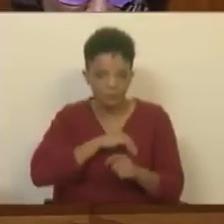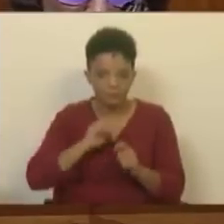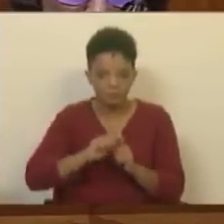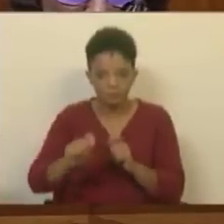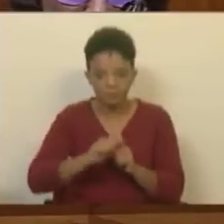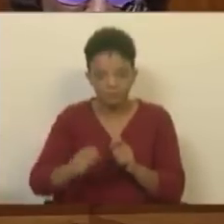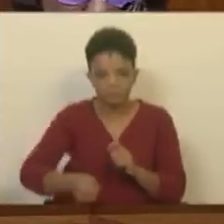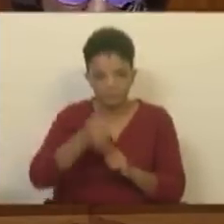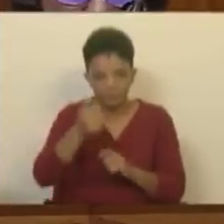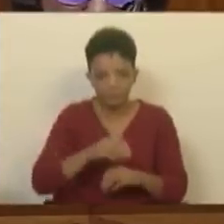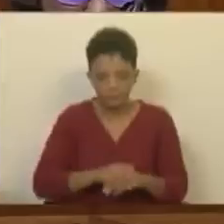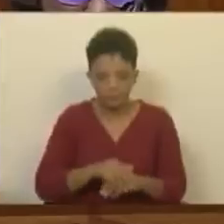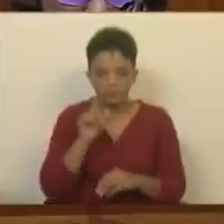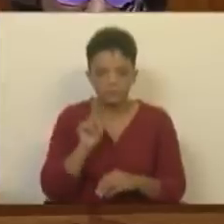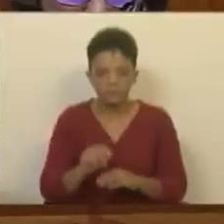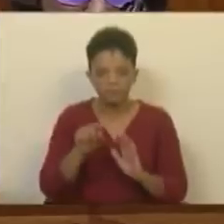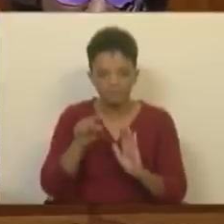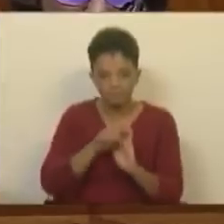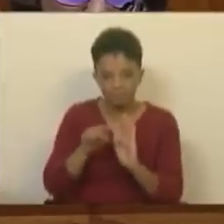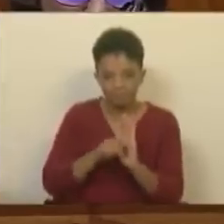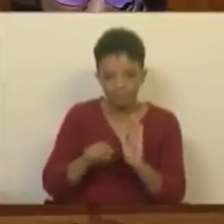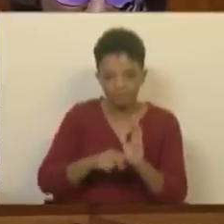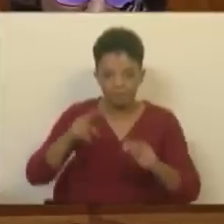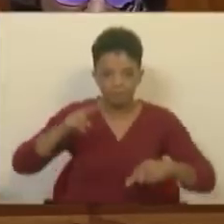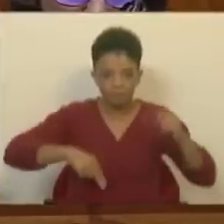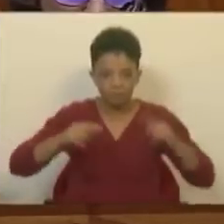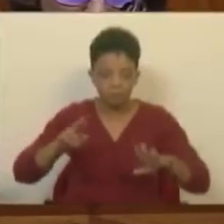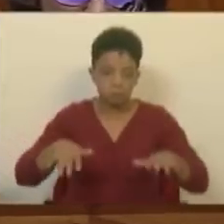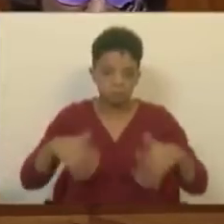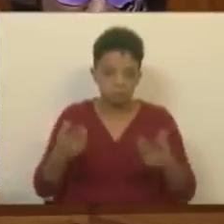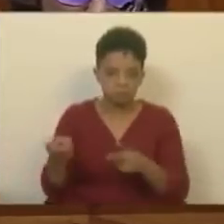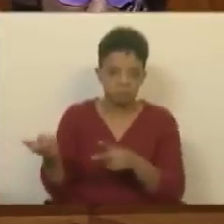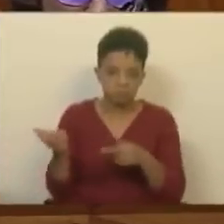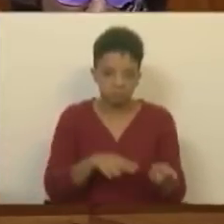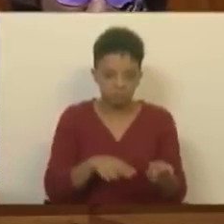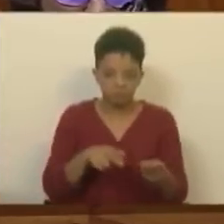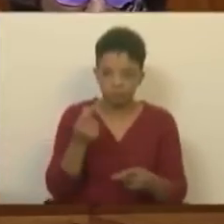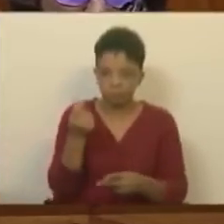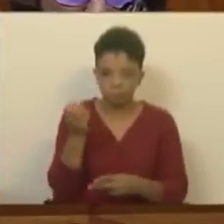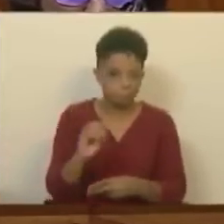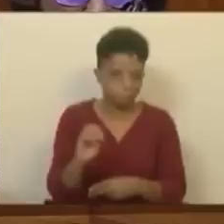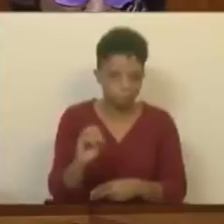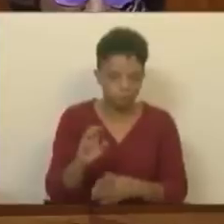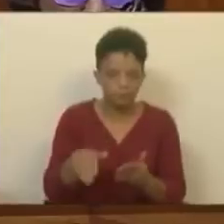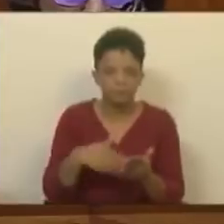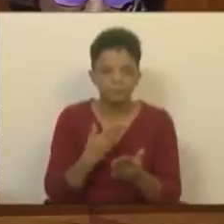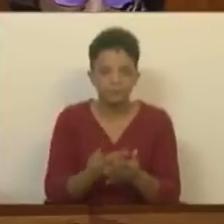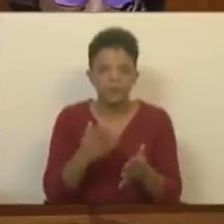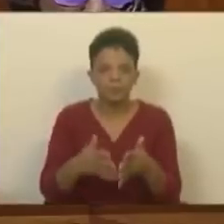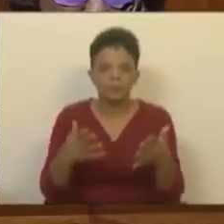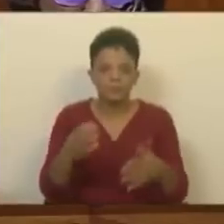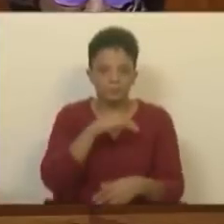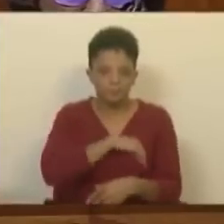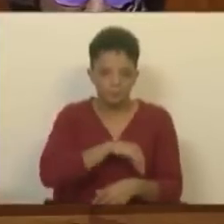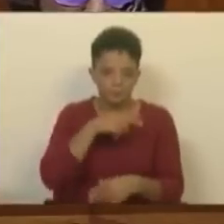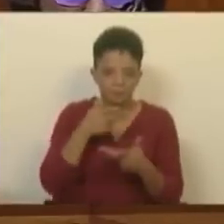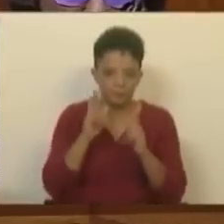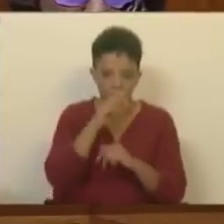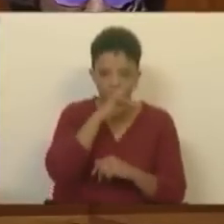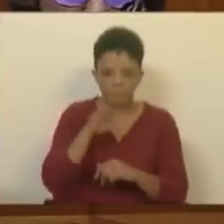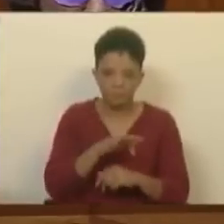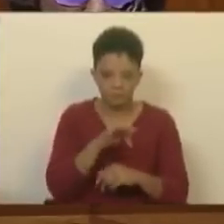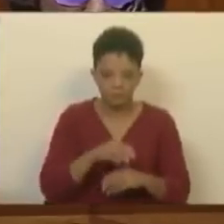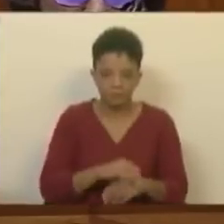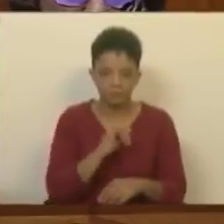é termos um conjunto de medidas fiscais ou de transferências não monetárias que permitam aumentar o rendimento disponível das famílias